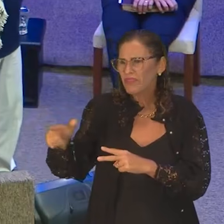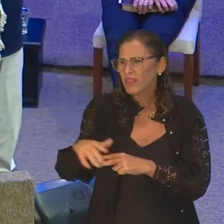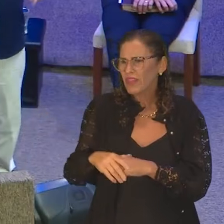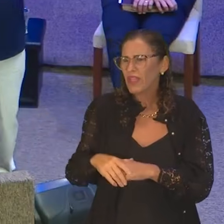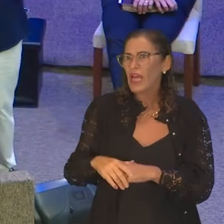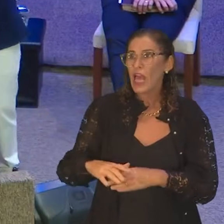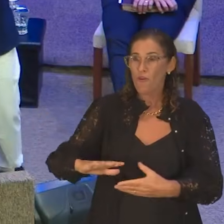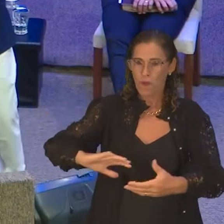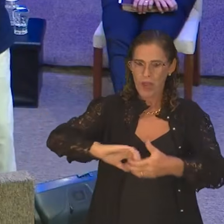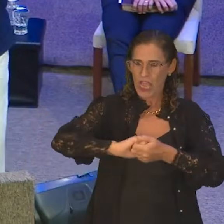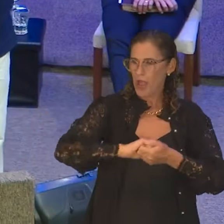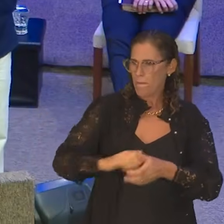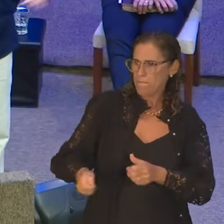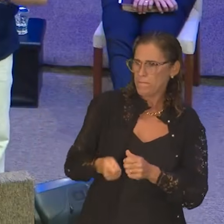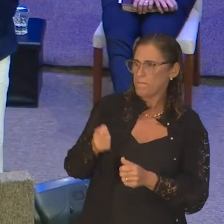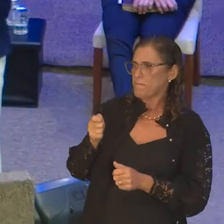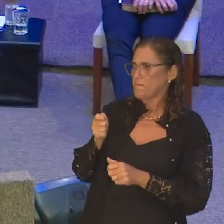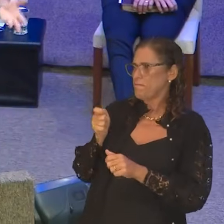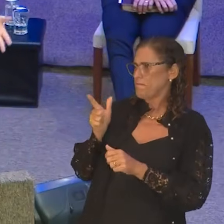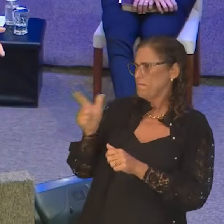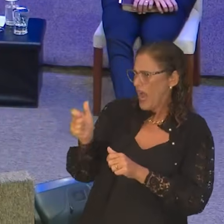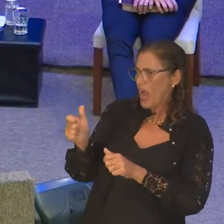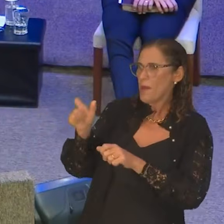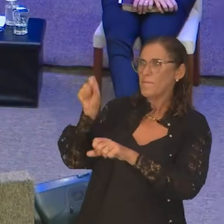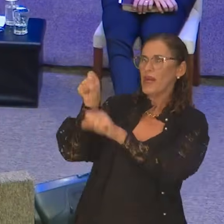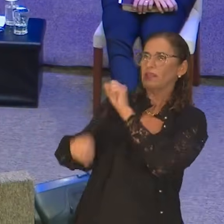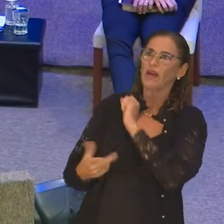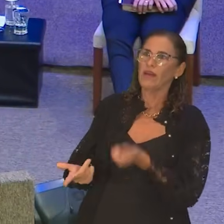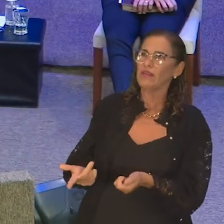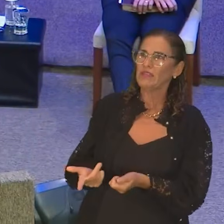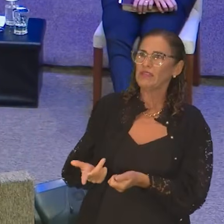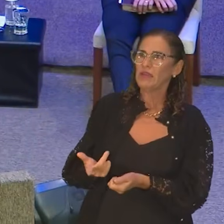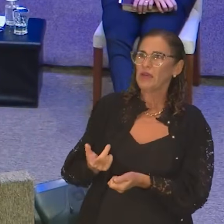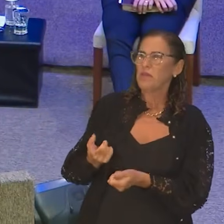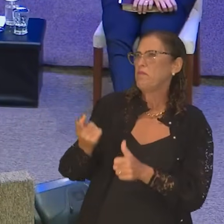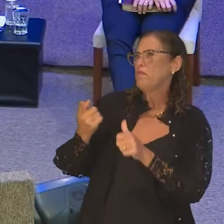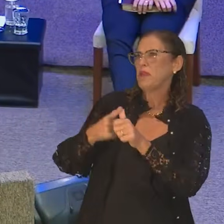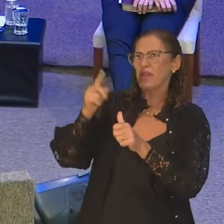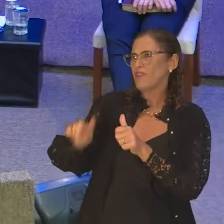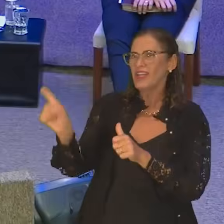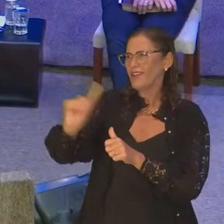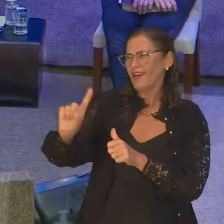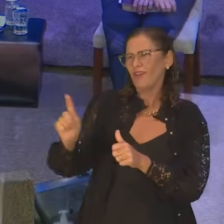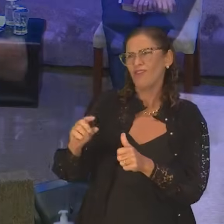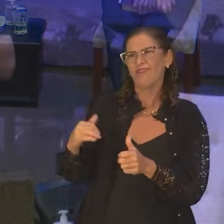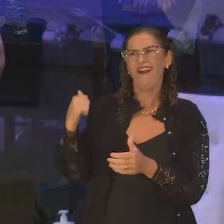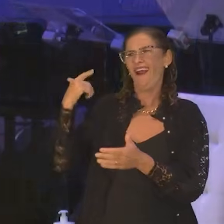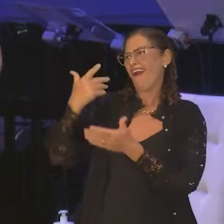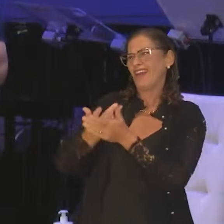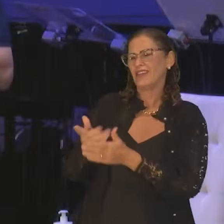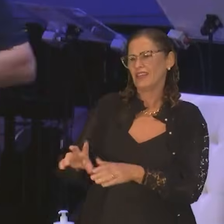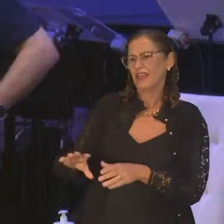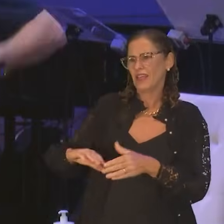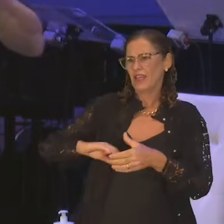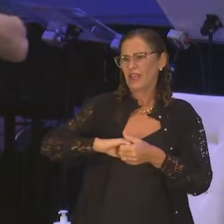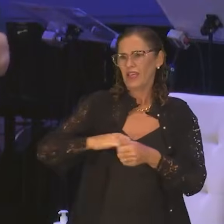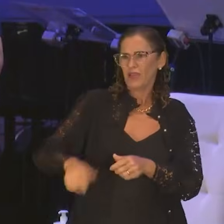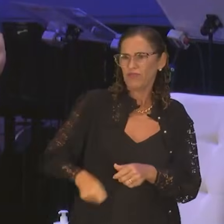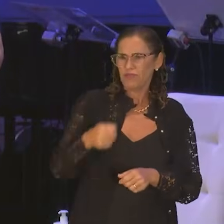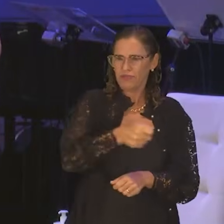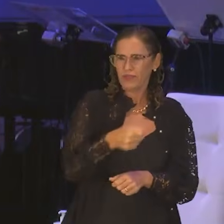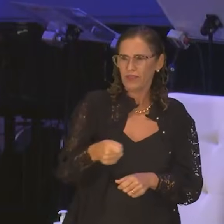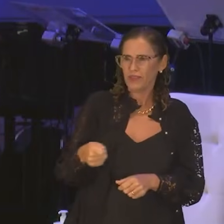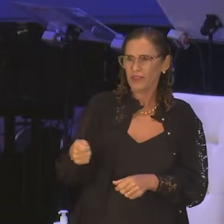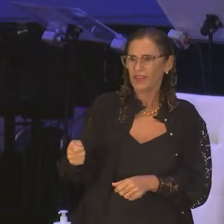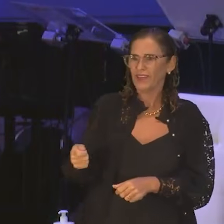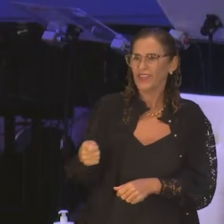segurar a mão, puxar a arma e atirar, acabou, não seria a primeira vez nem a última vez. Eu cheguei perto dele, segurei a mão, antes de puxar minha